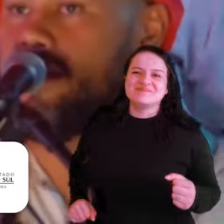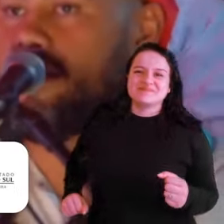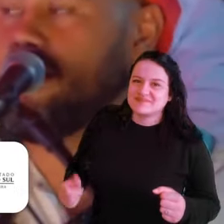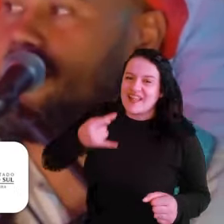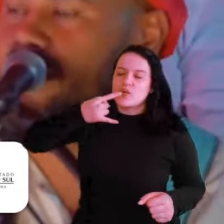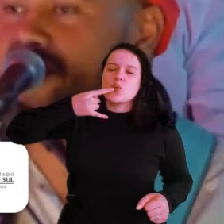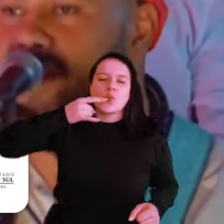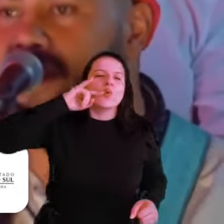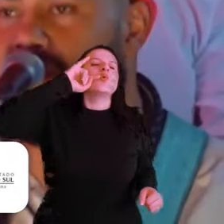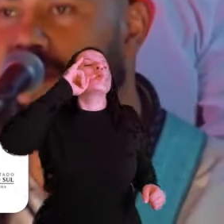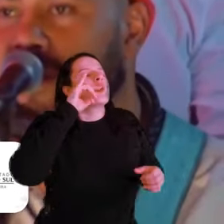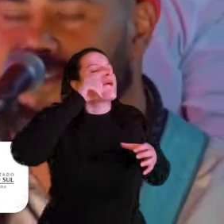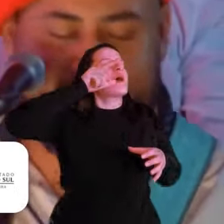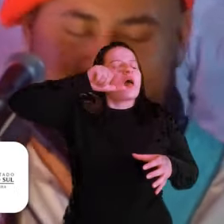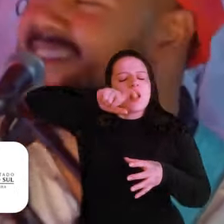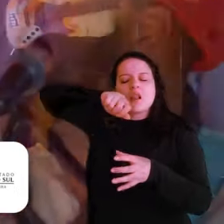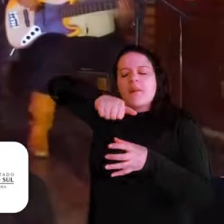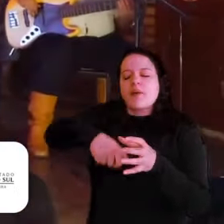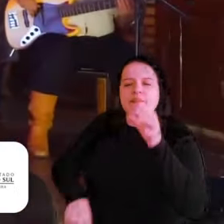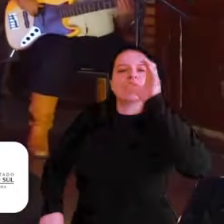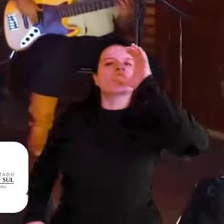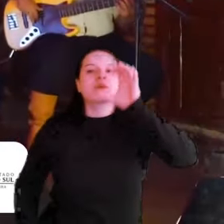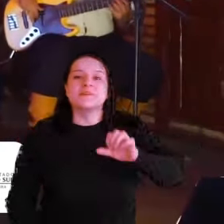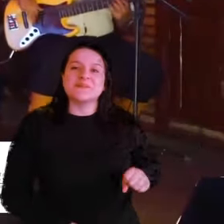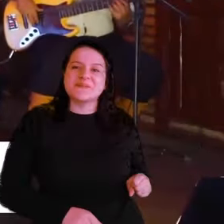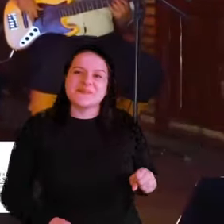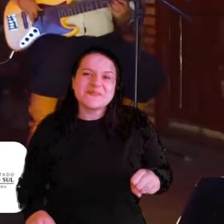Carreteiro com limão. Cachacinha com limão.